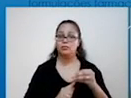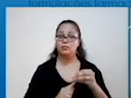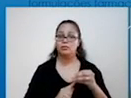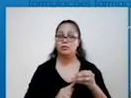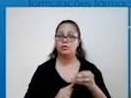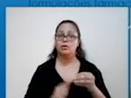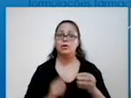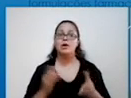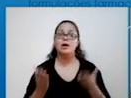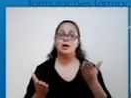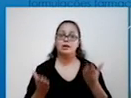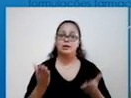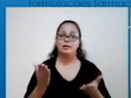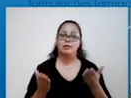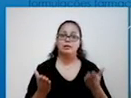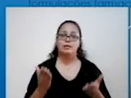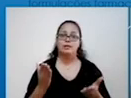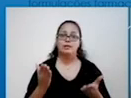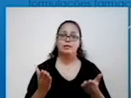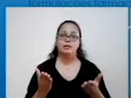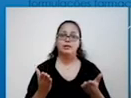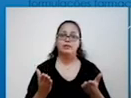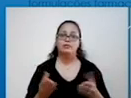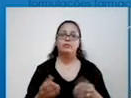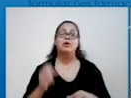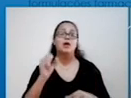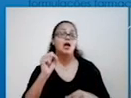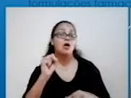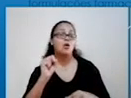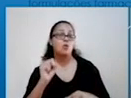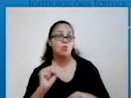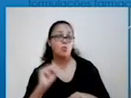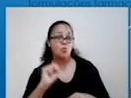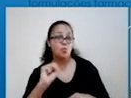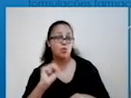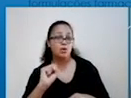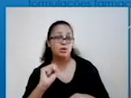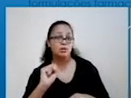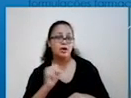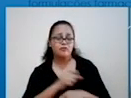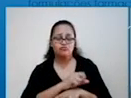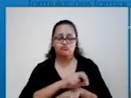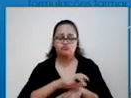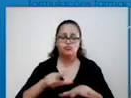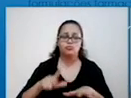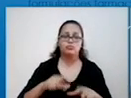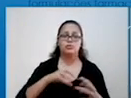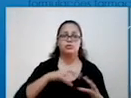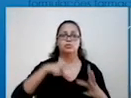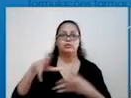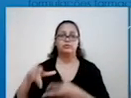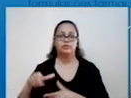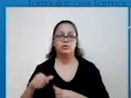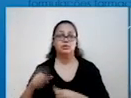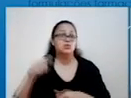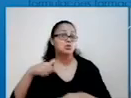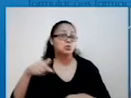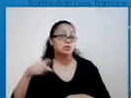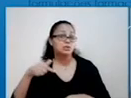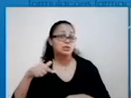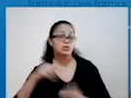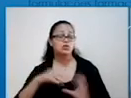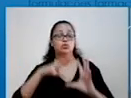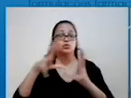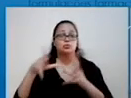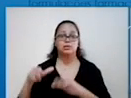prata esbranquiçado, é o oitavo elemento mais abundante do universo e o sétimo do planeta. Ele é usado